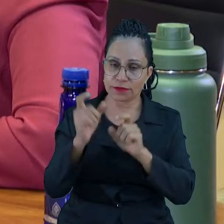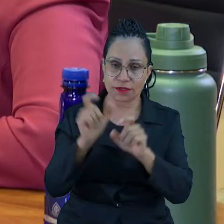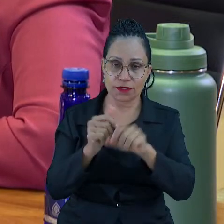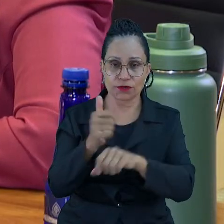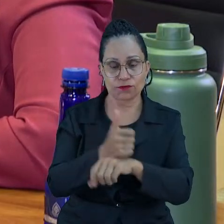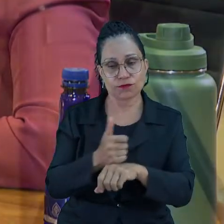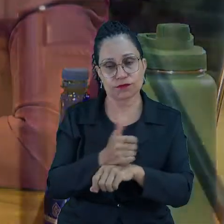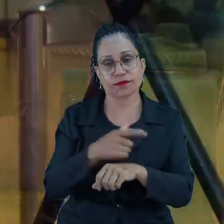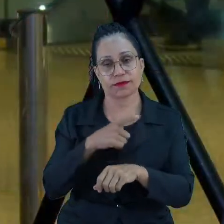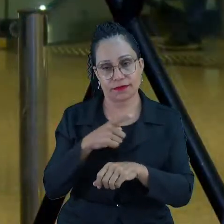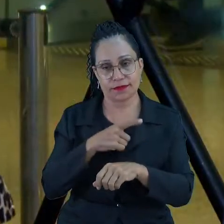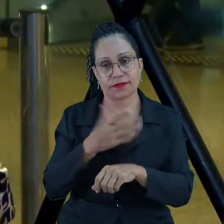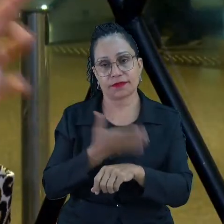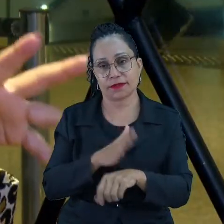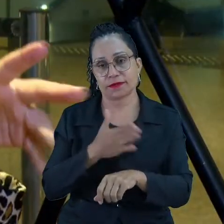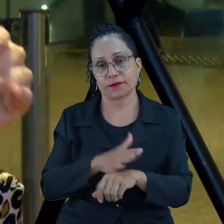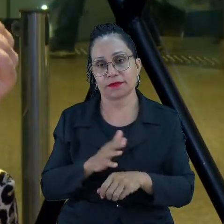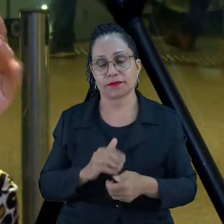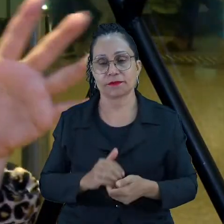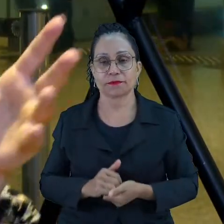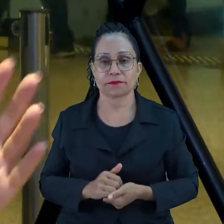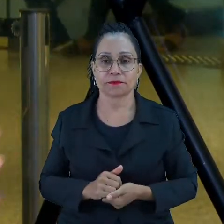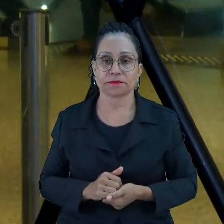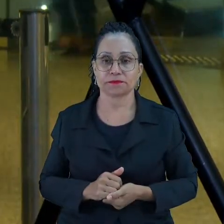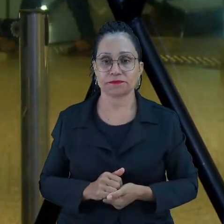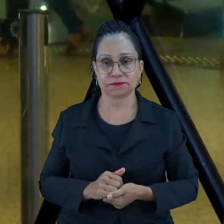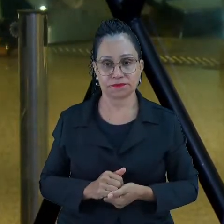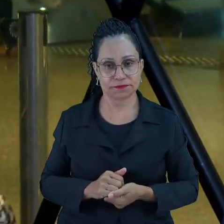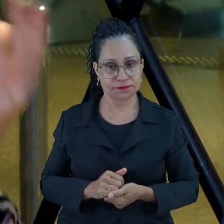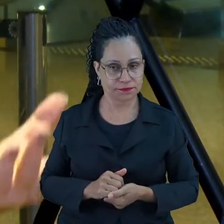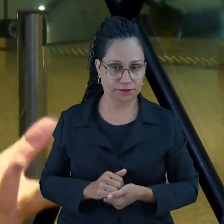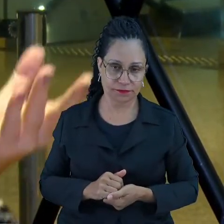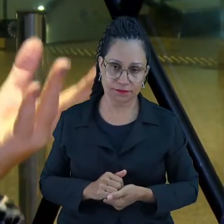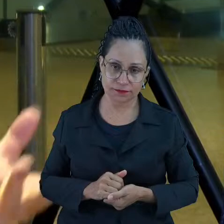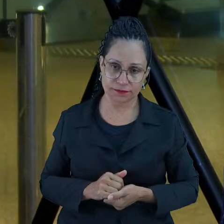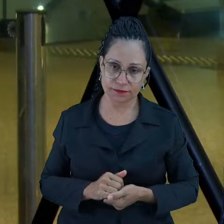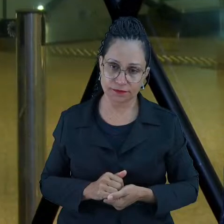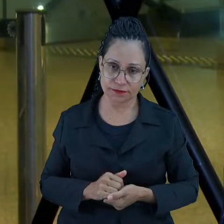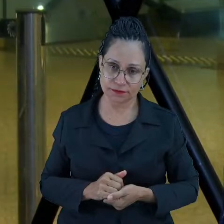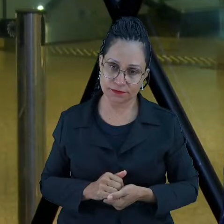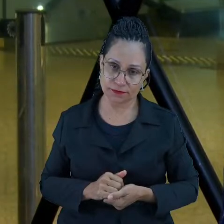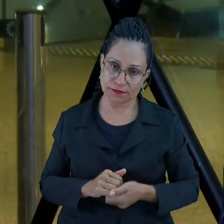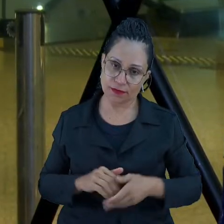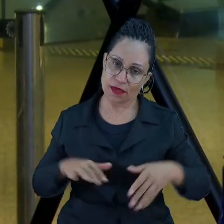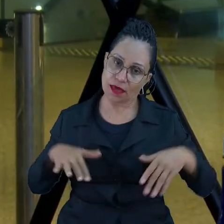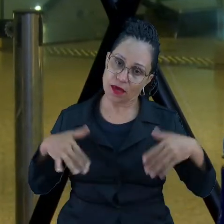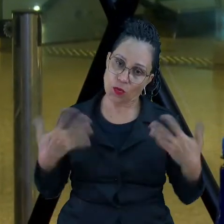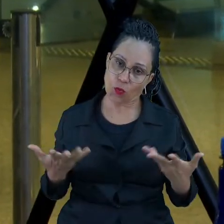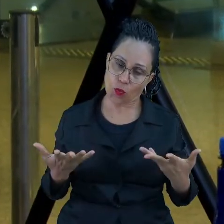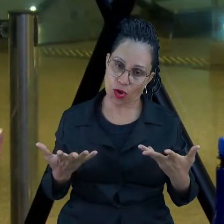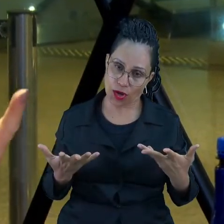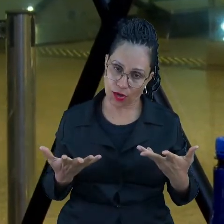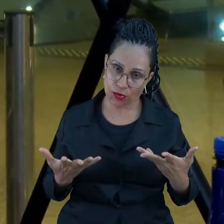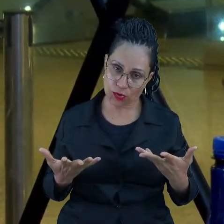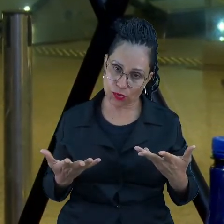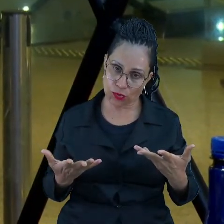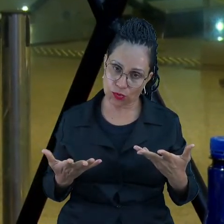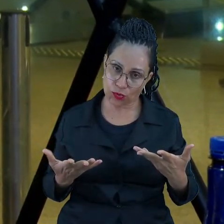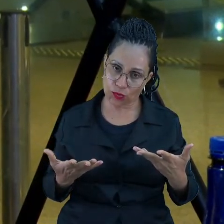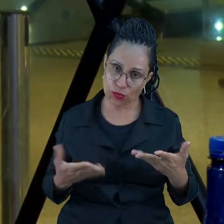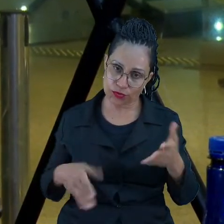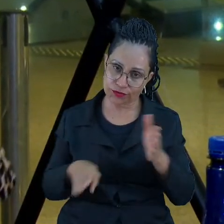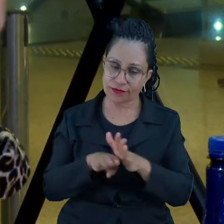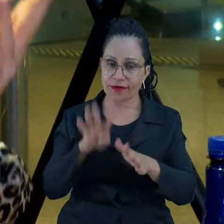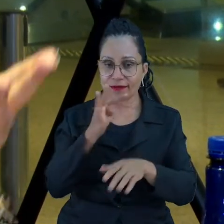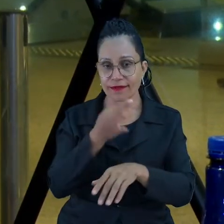recebeu o treinamento. Agora, Ana, você comentou, né, quando chegou no treinamento, quem às vezes... é um